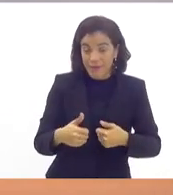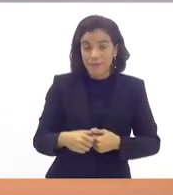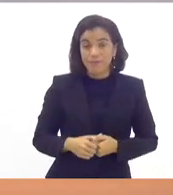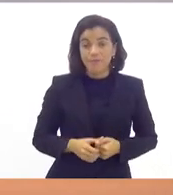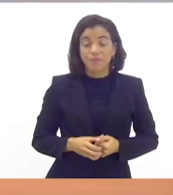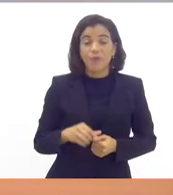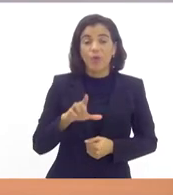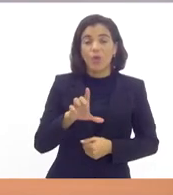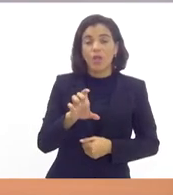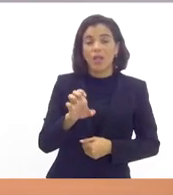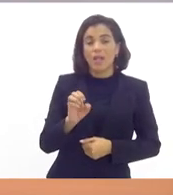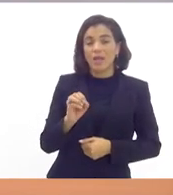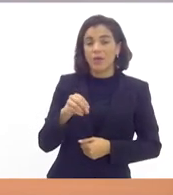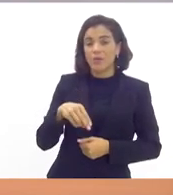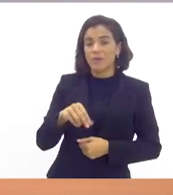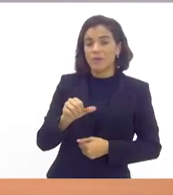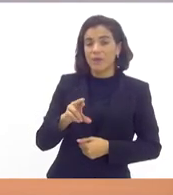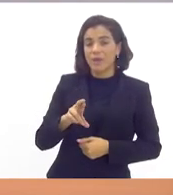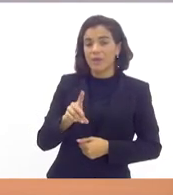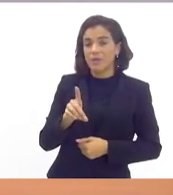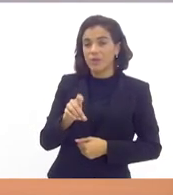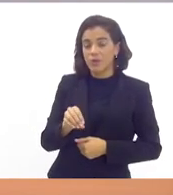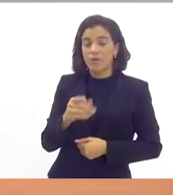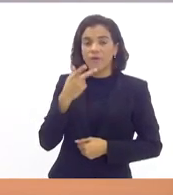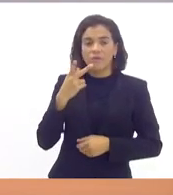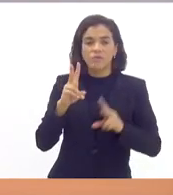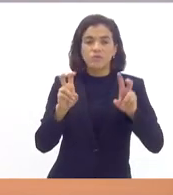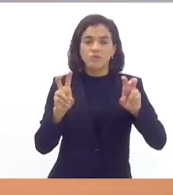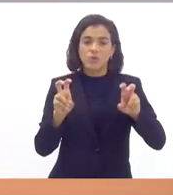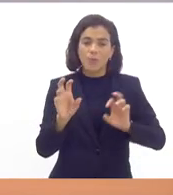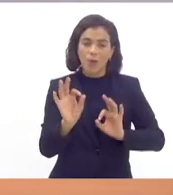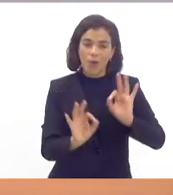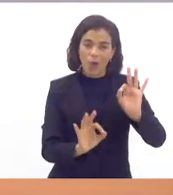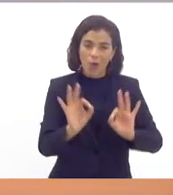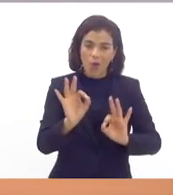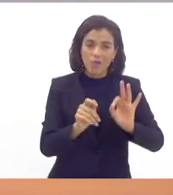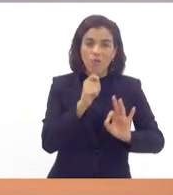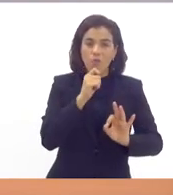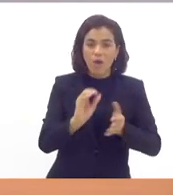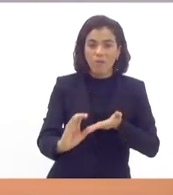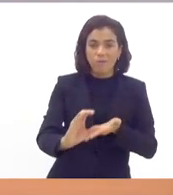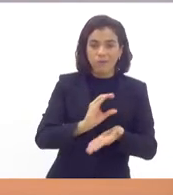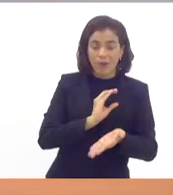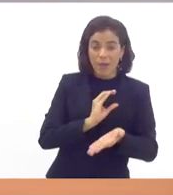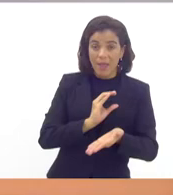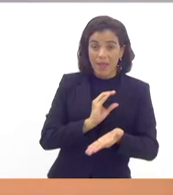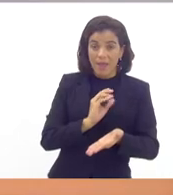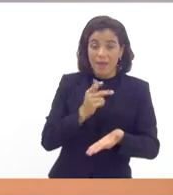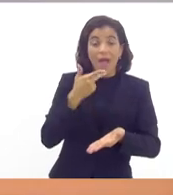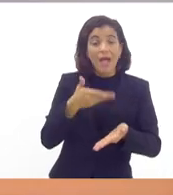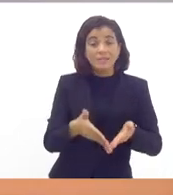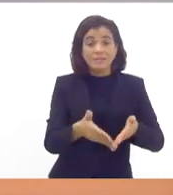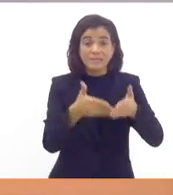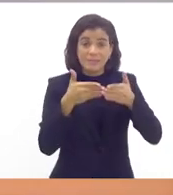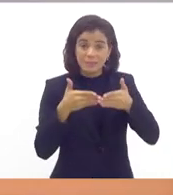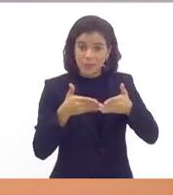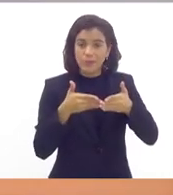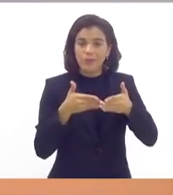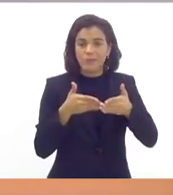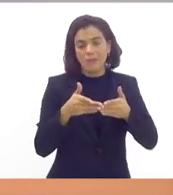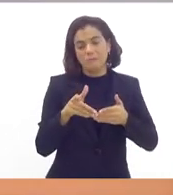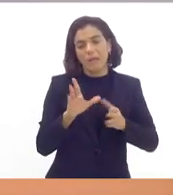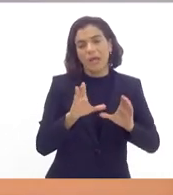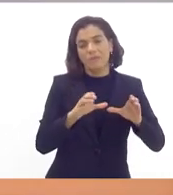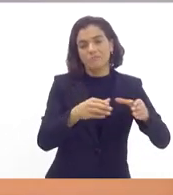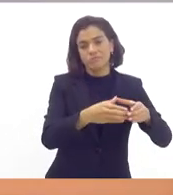O Leonardo colocou a questão das organizações sem fins lucrativos. Só queria dizer, Leonardo, que as imunidades para